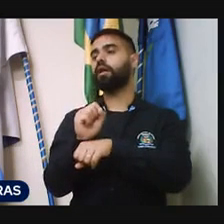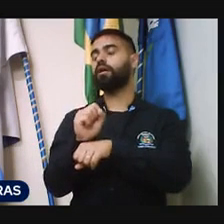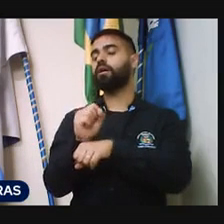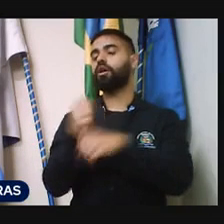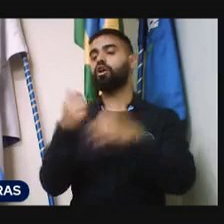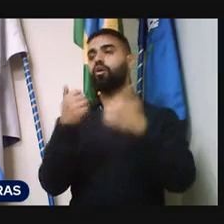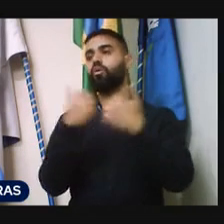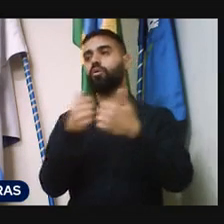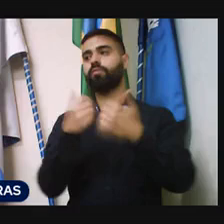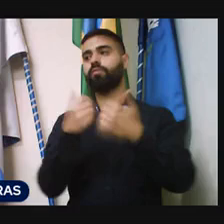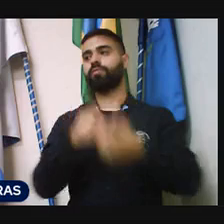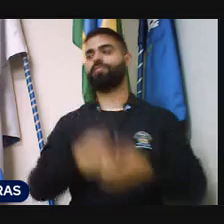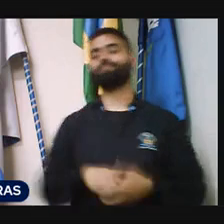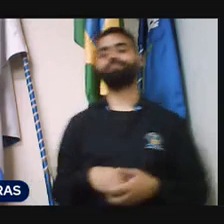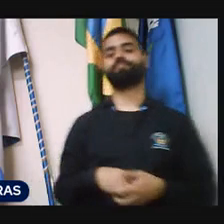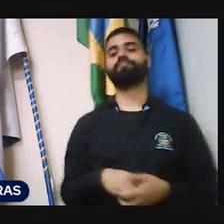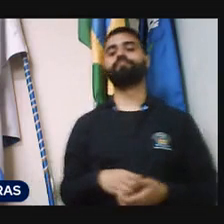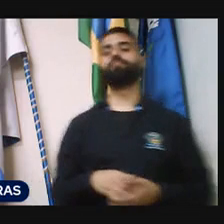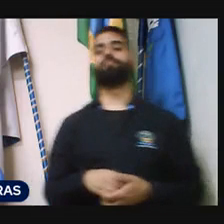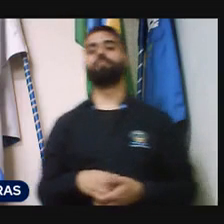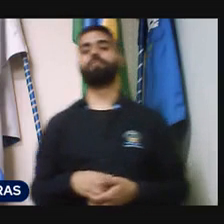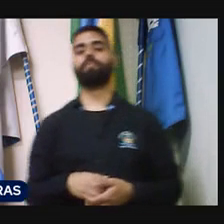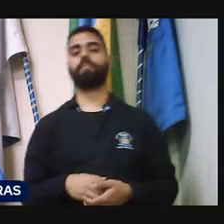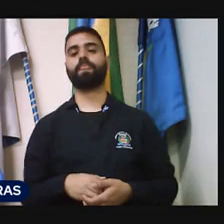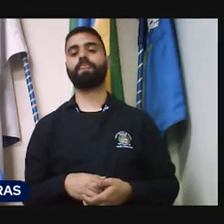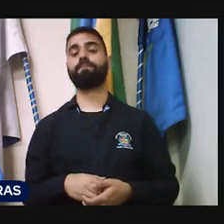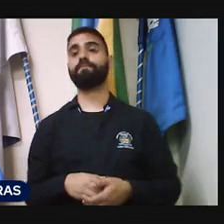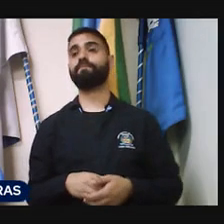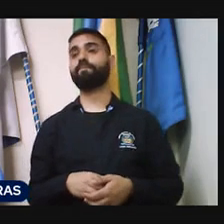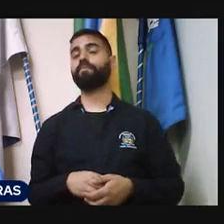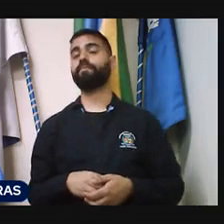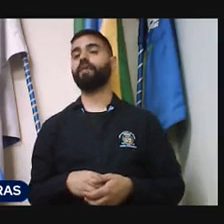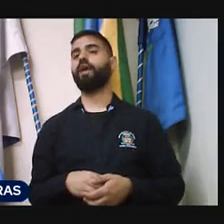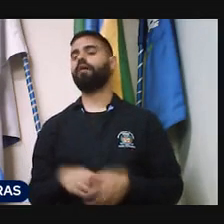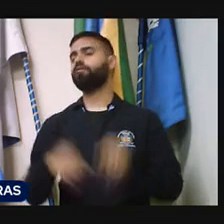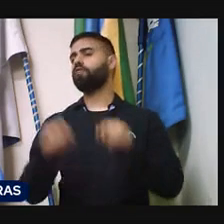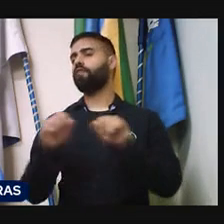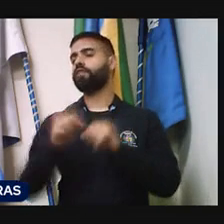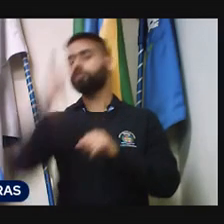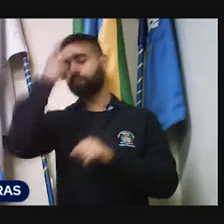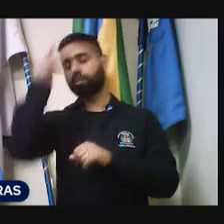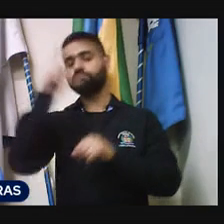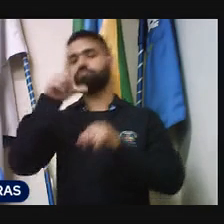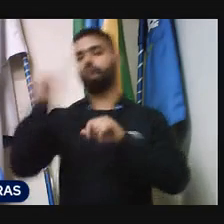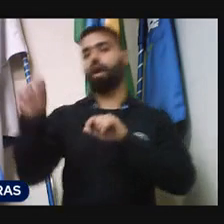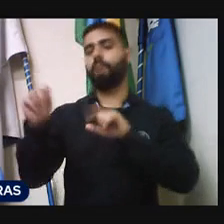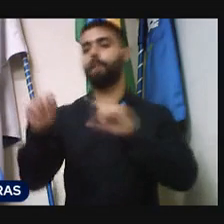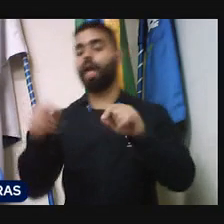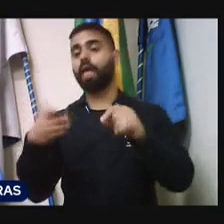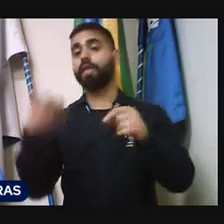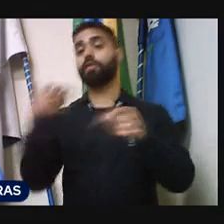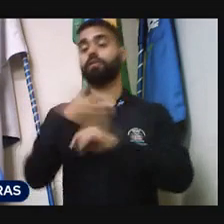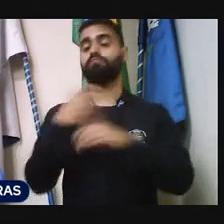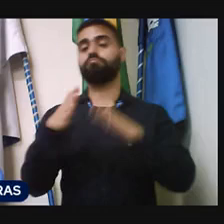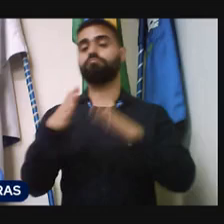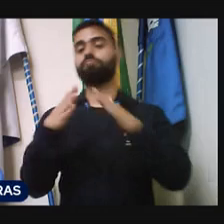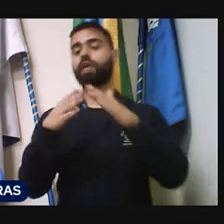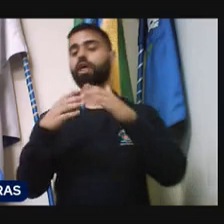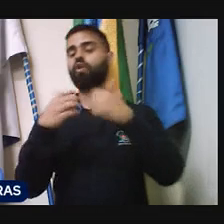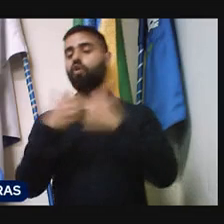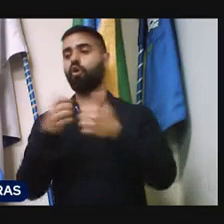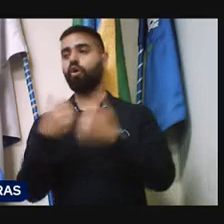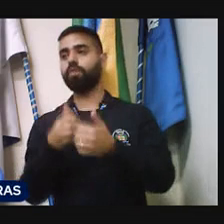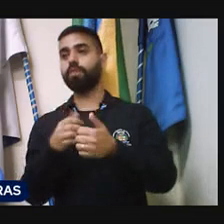outra ou em barco ao realizar as operações de embarque e desembarque fora do ponto regular na rua do lado do terminal